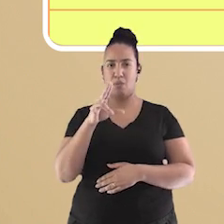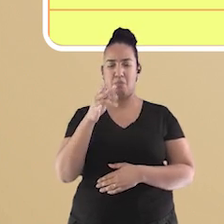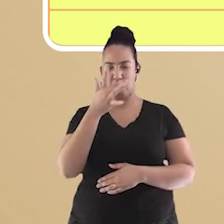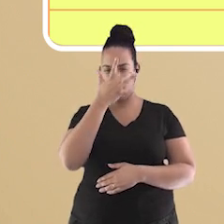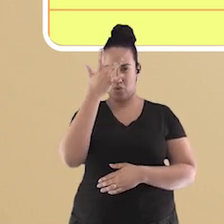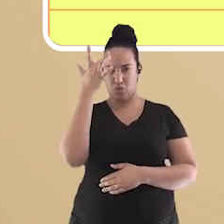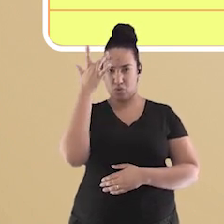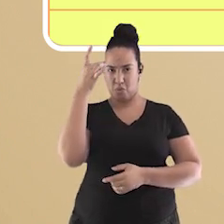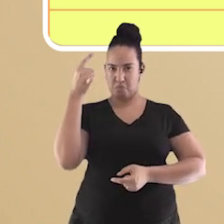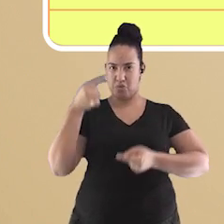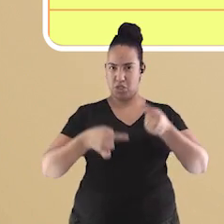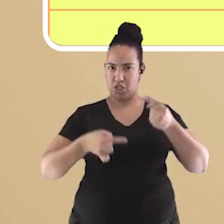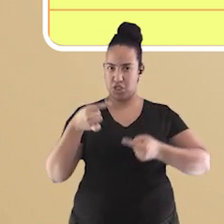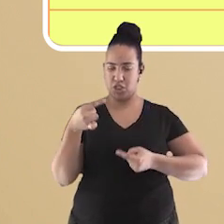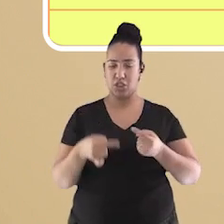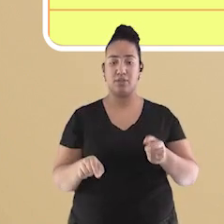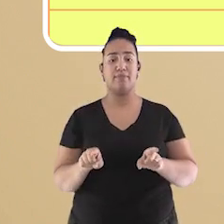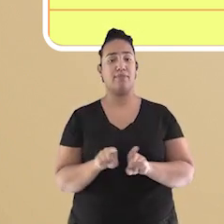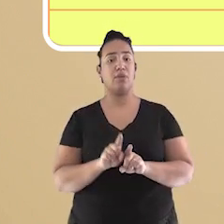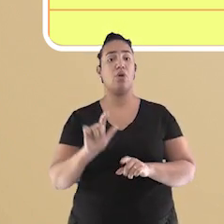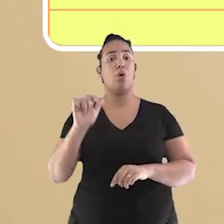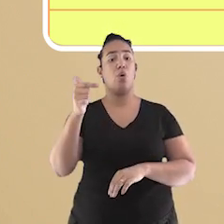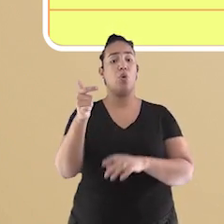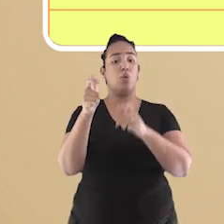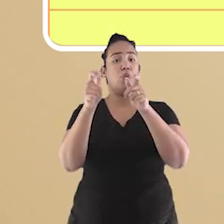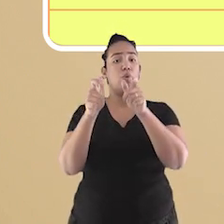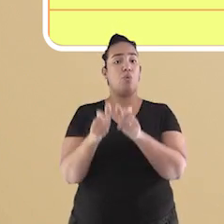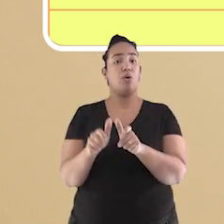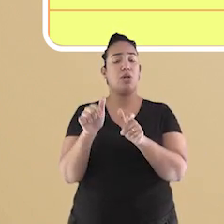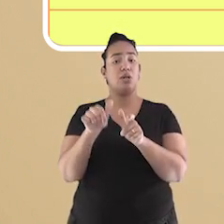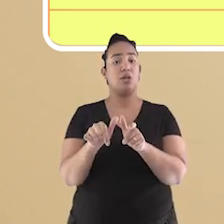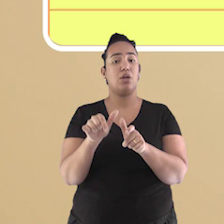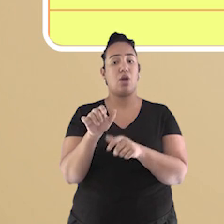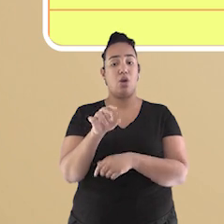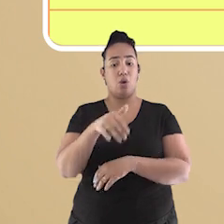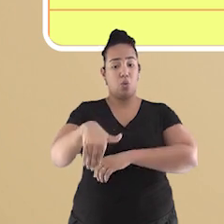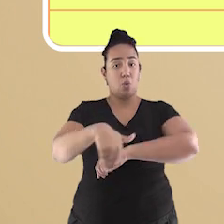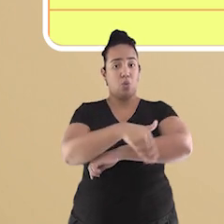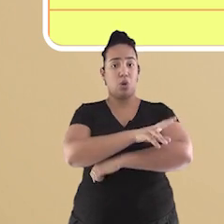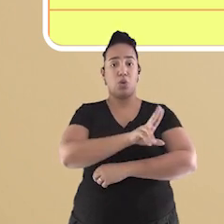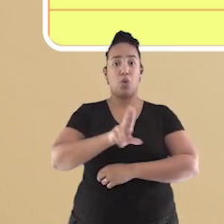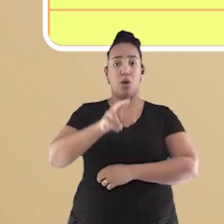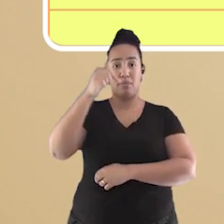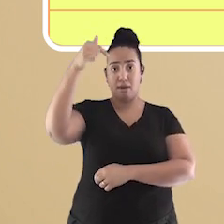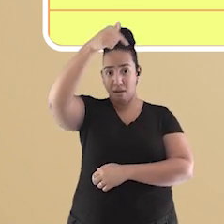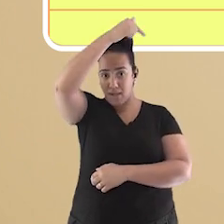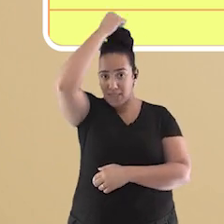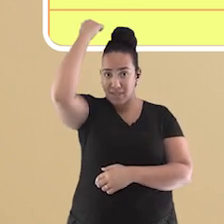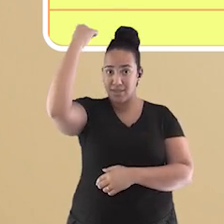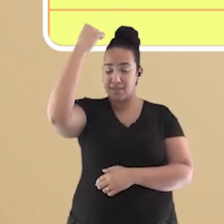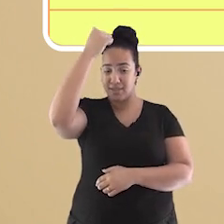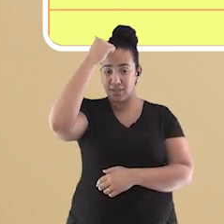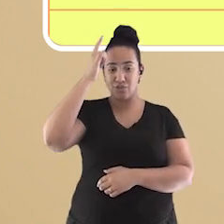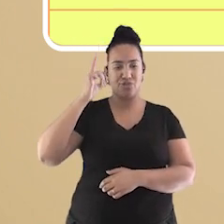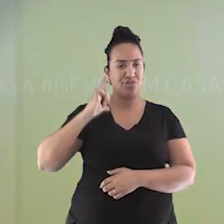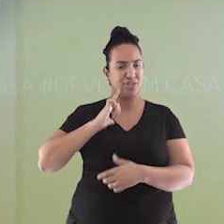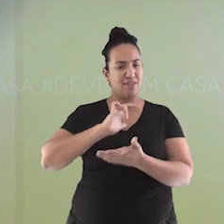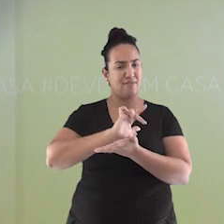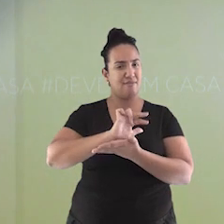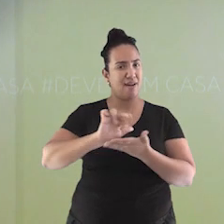E em outro bairro, as ruas foram batizadas com nomes de santos. Os nomes eram